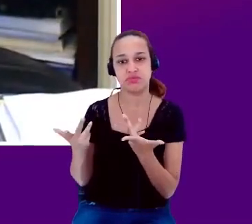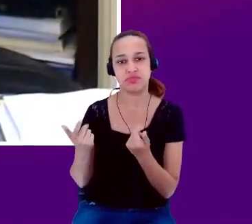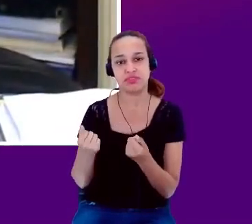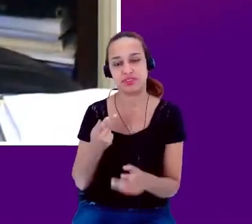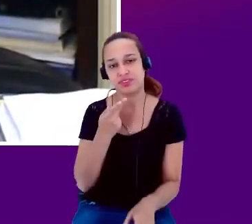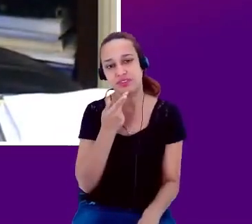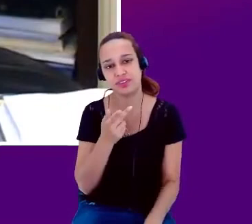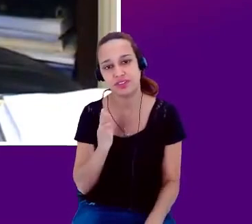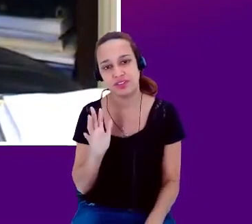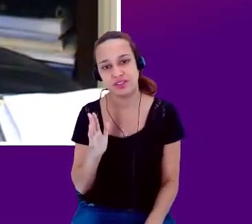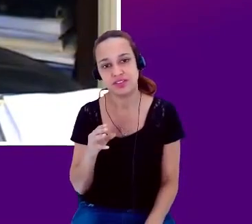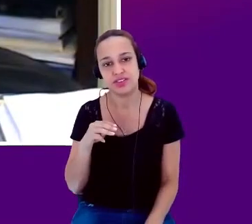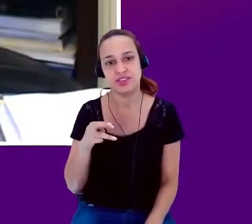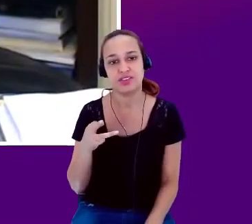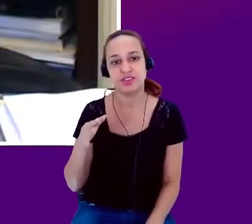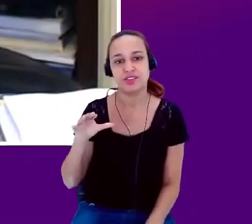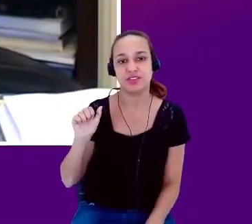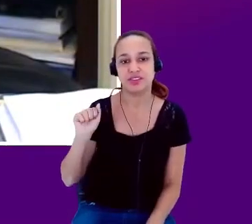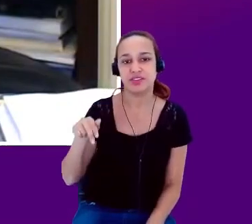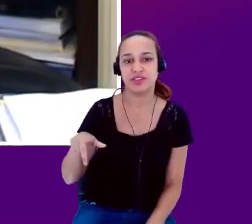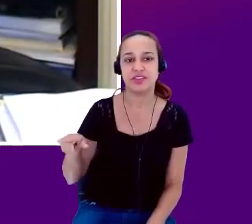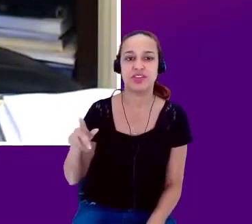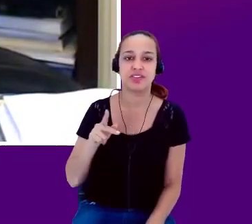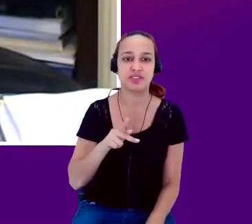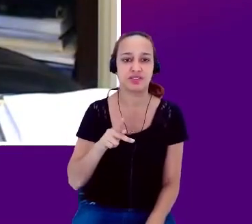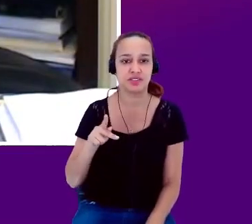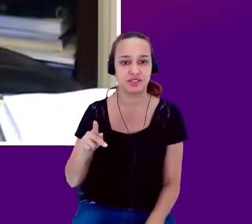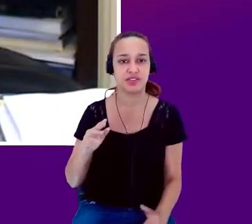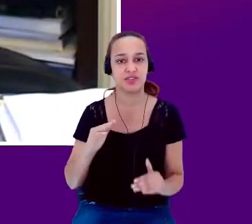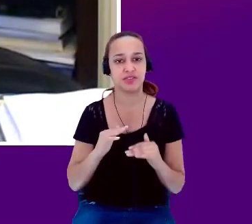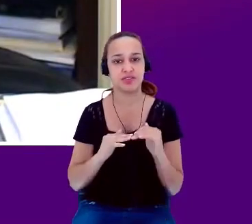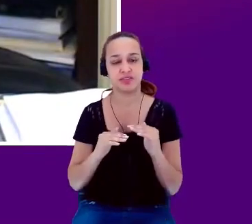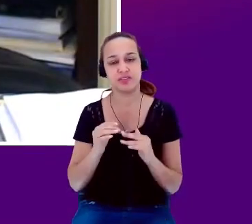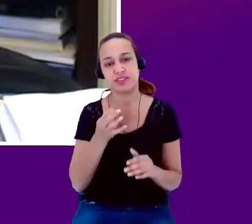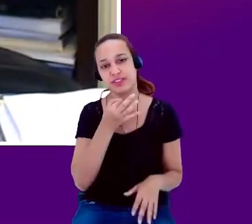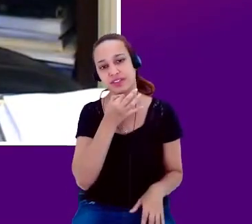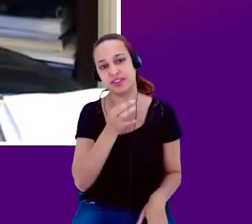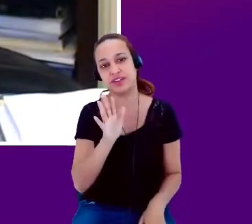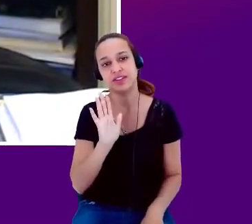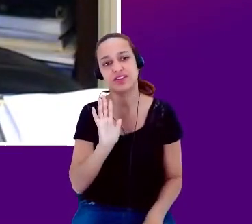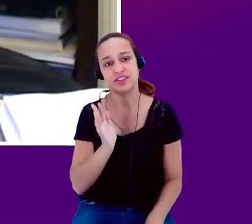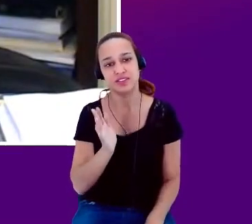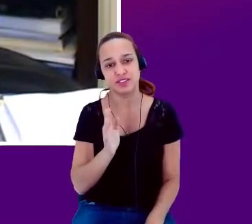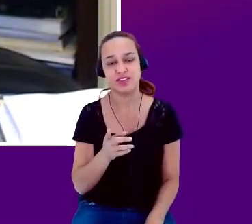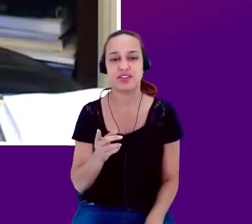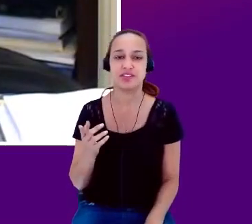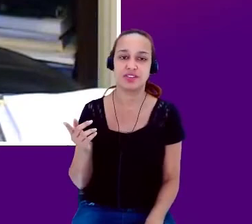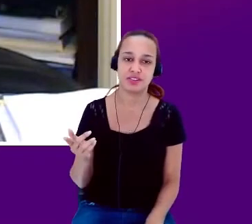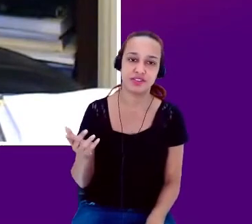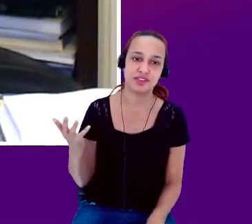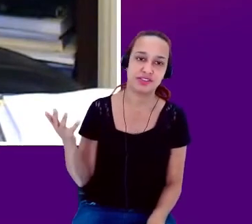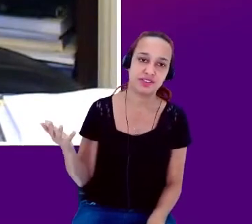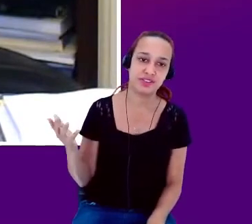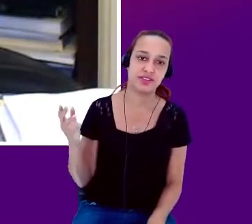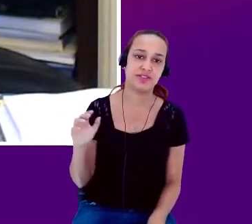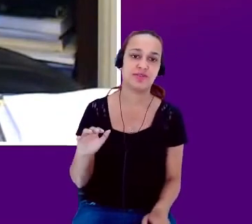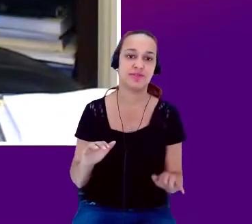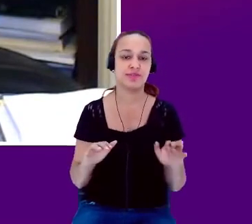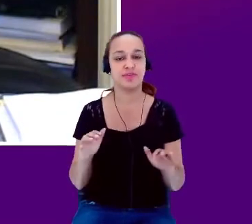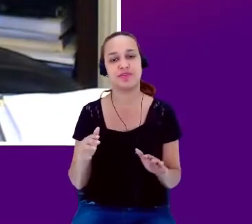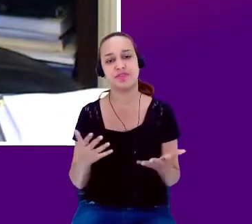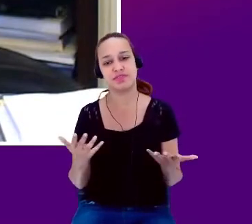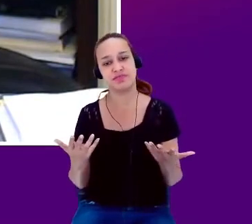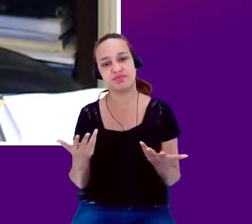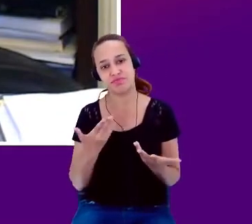que a Miriam Wimmer é uma professora já citada inúmeras vezes. Ela, talvez melhor do que